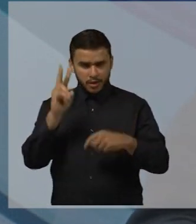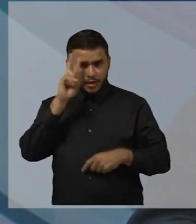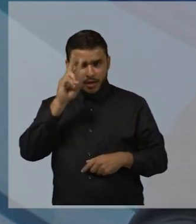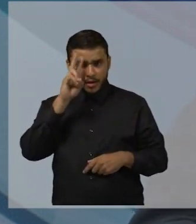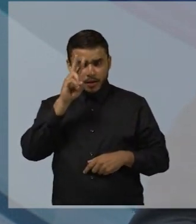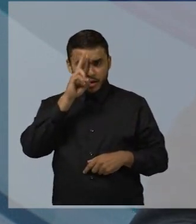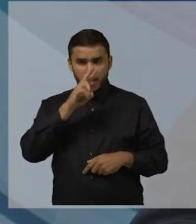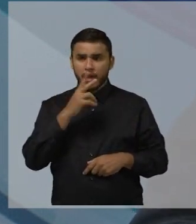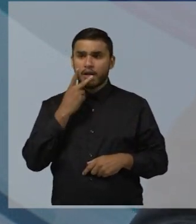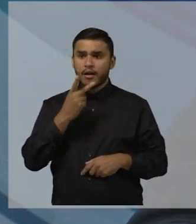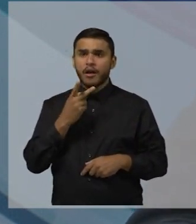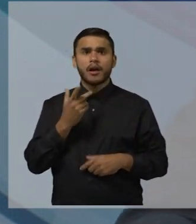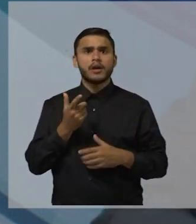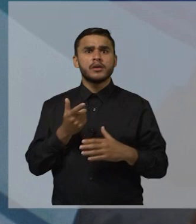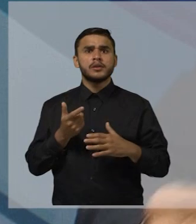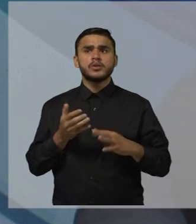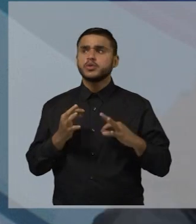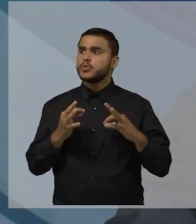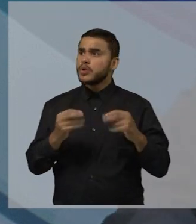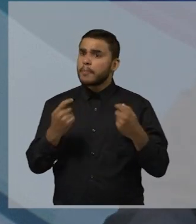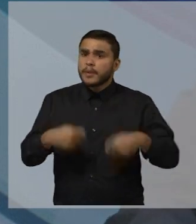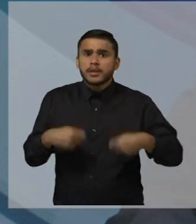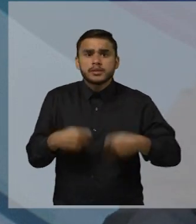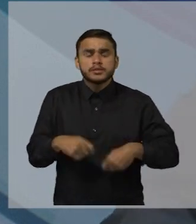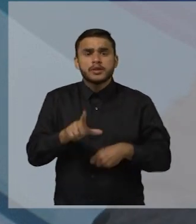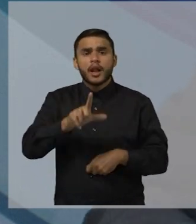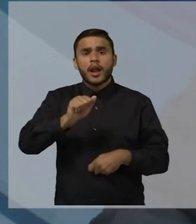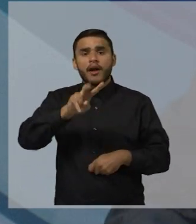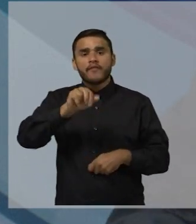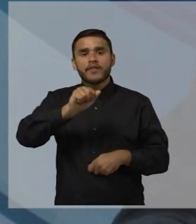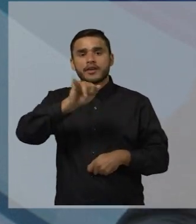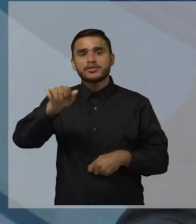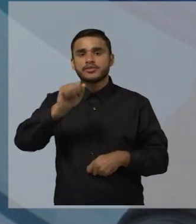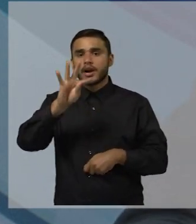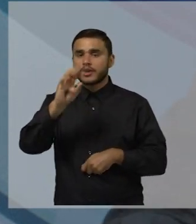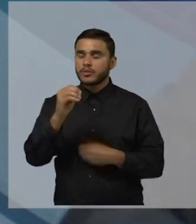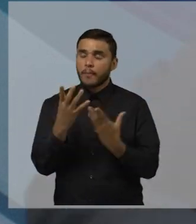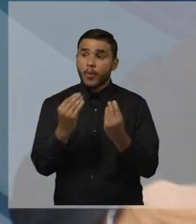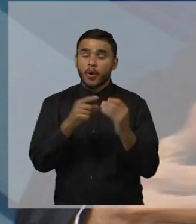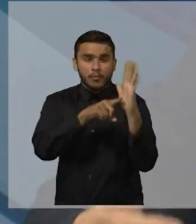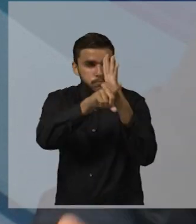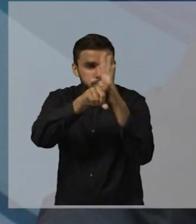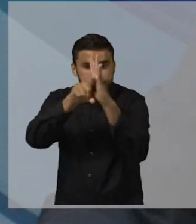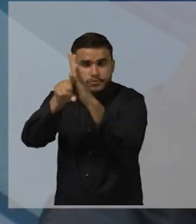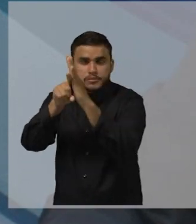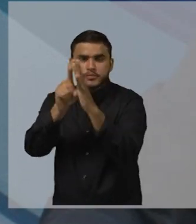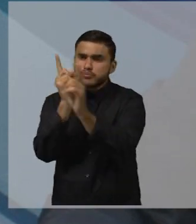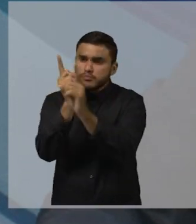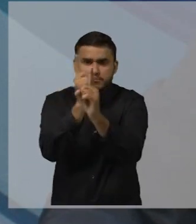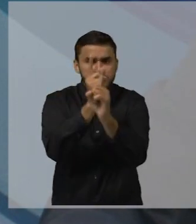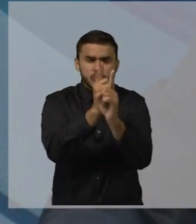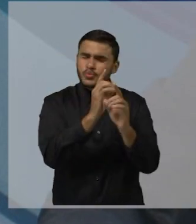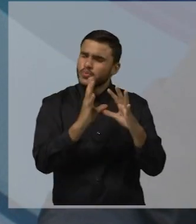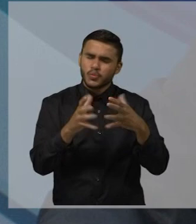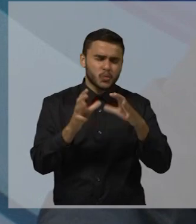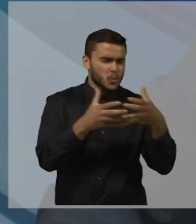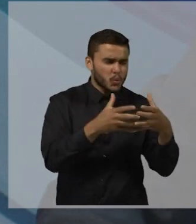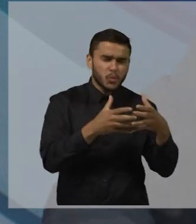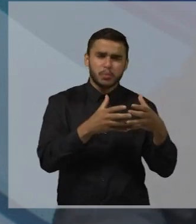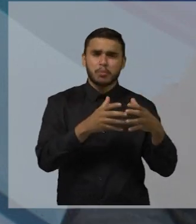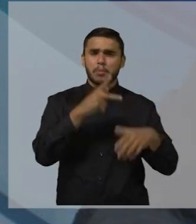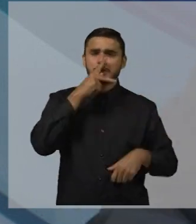a compreensão de que o poder é para servir a sociedade. Infelizmente, partido de direita, partido de esquerda, partido de